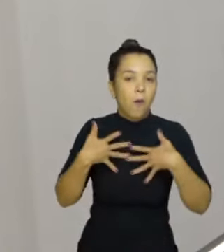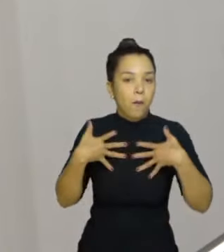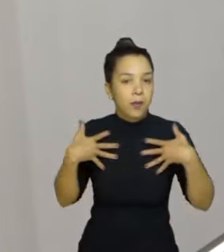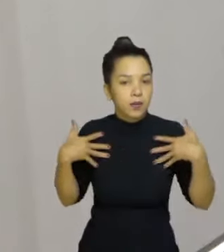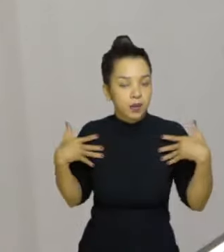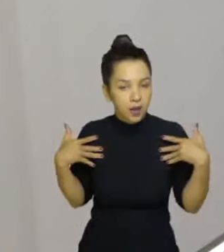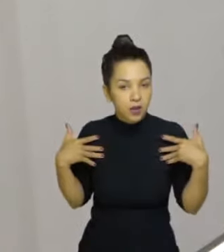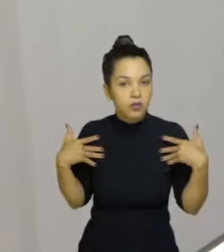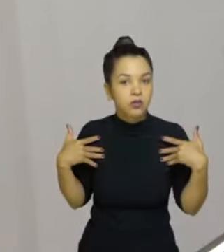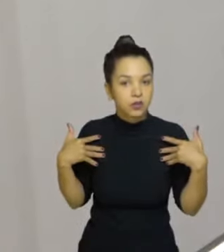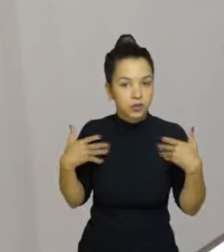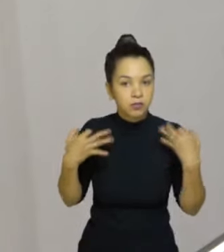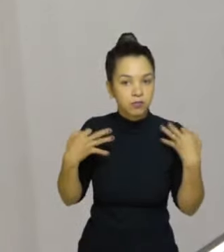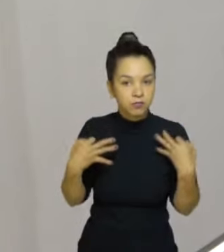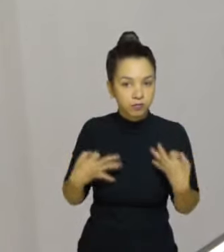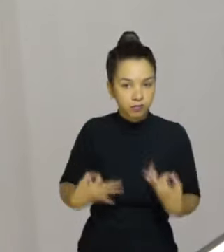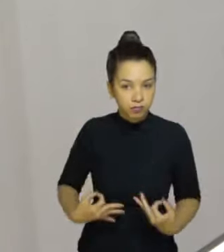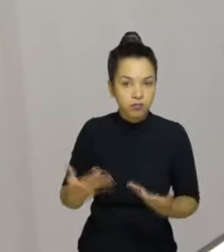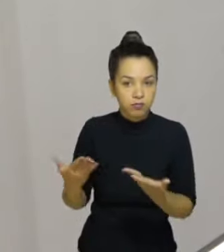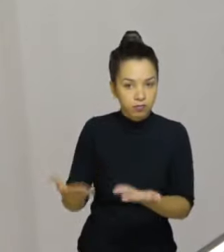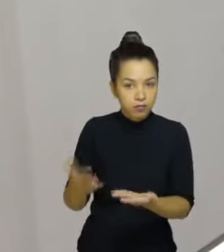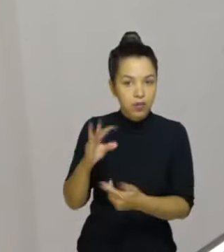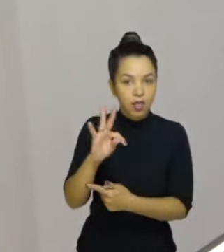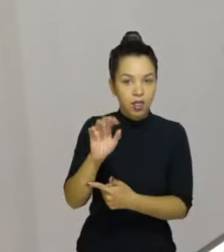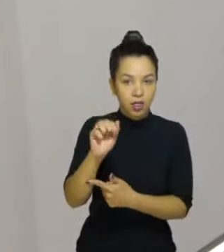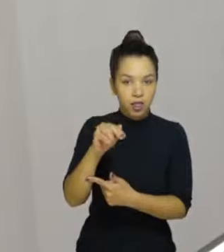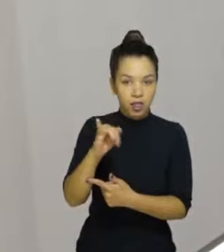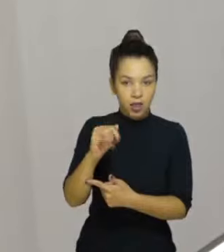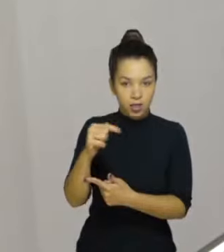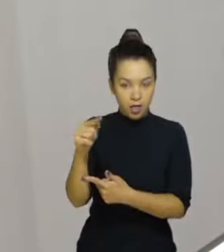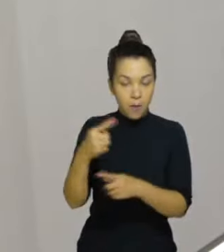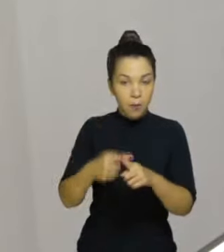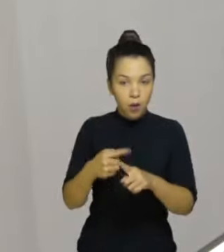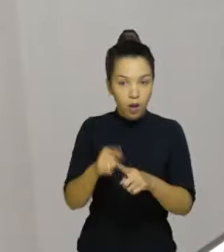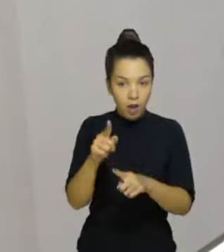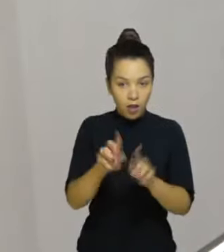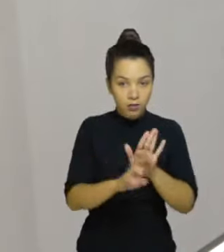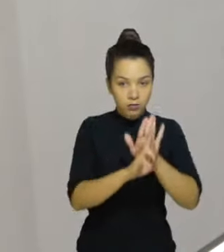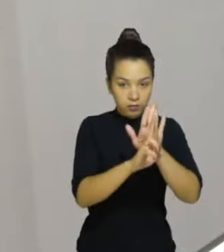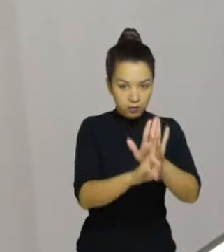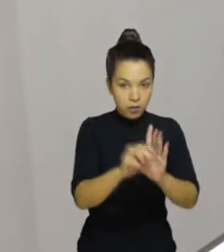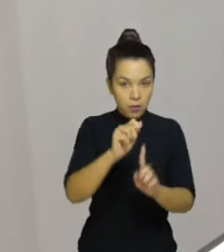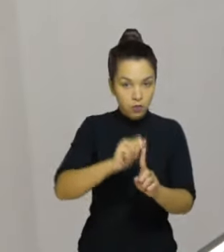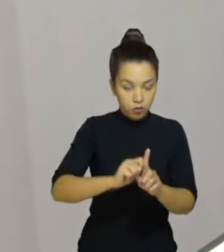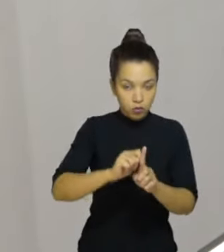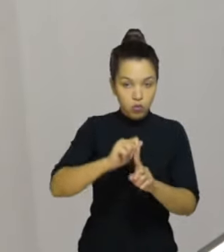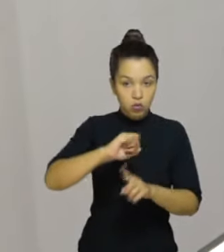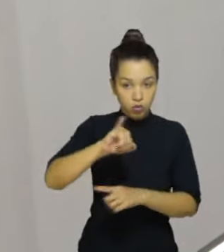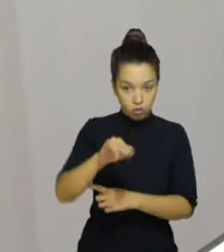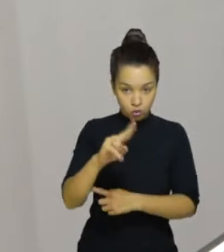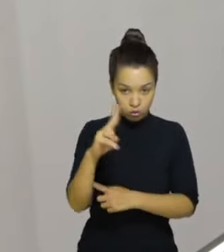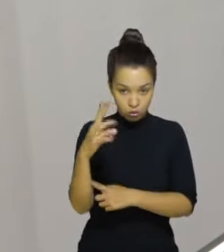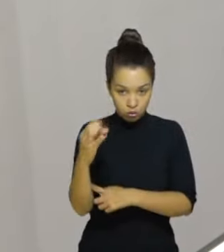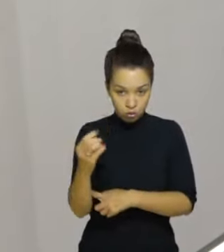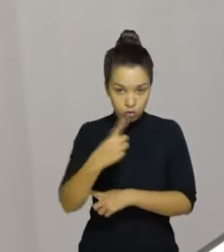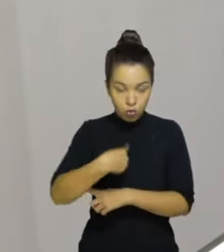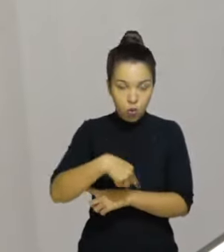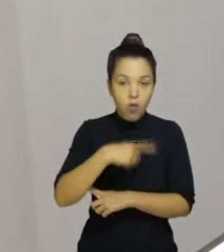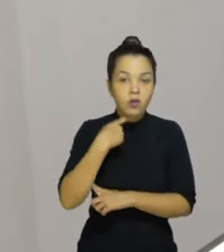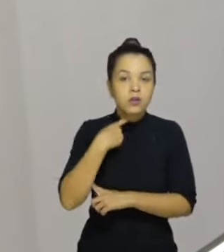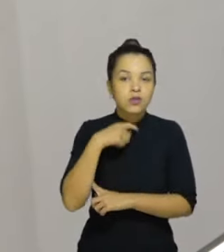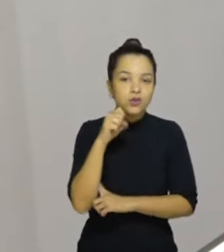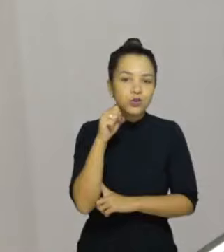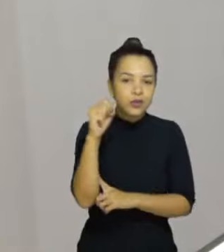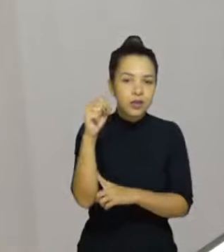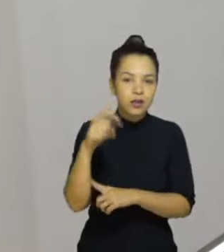essa justa homenagem à Tainá, porque ela vai nos representar em julho. Eu quero desejar aqui muito sucesso, que dê tudo certo na